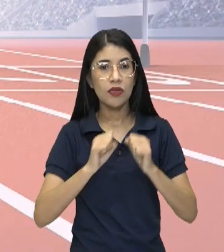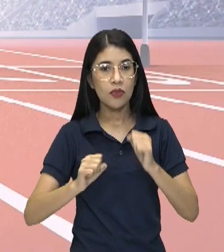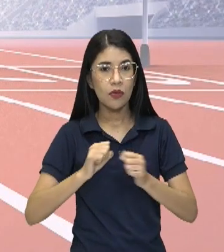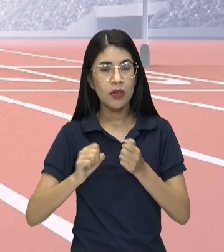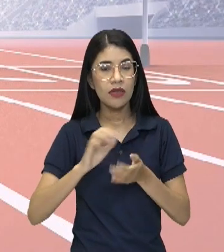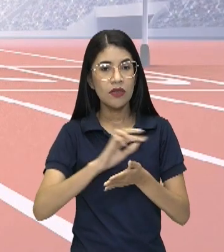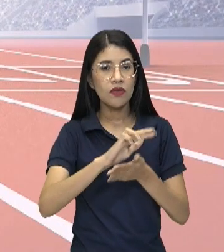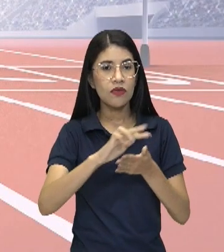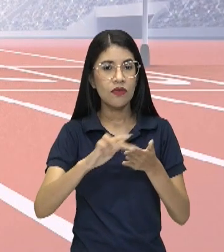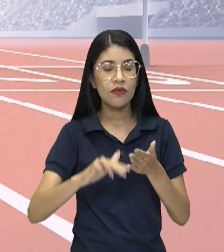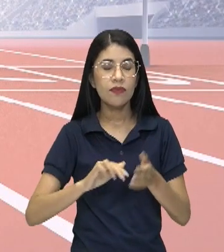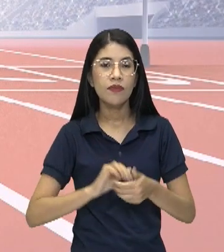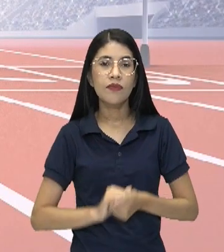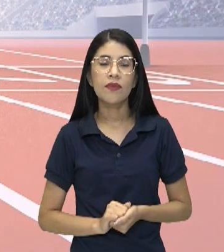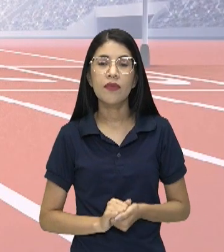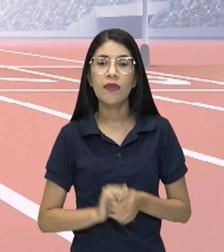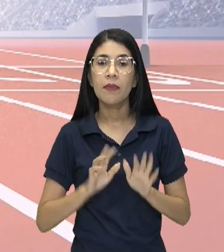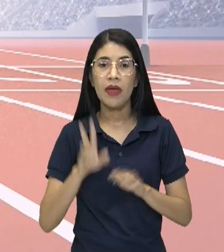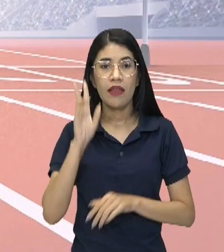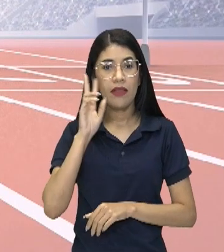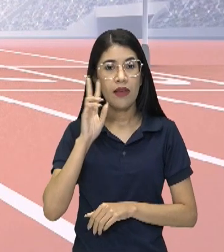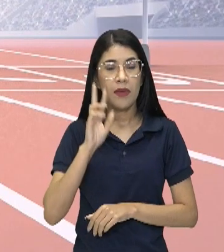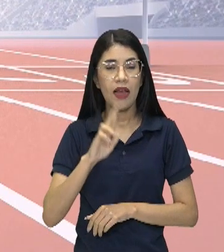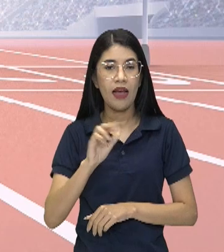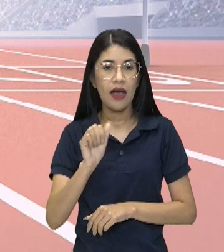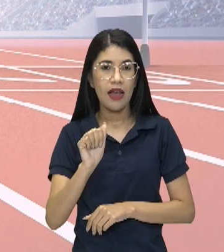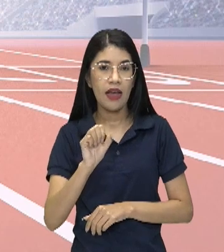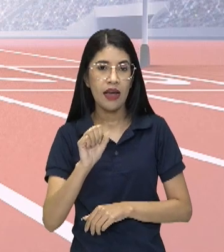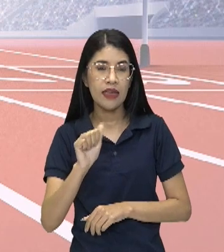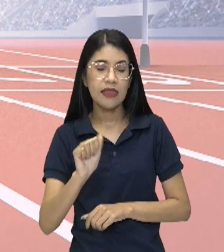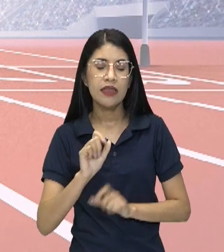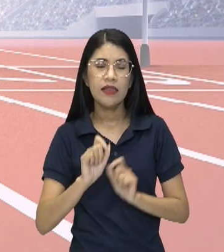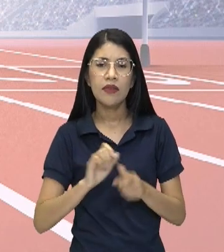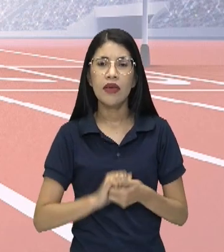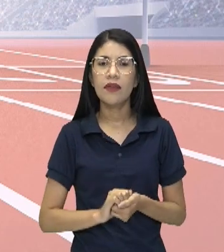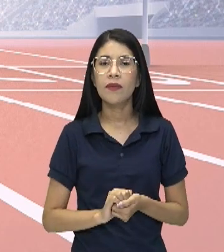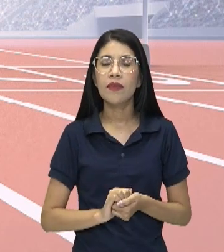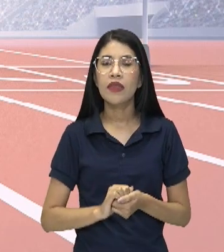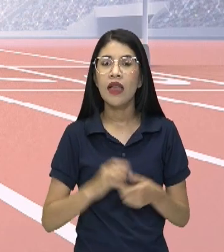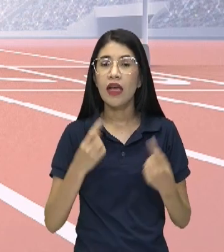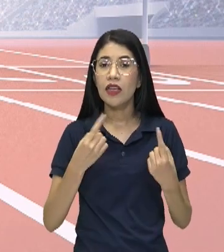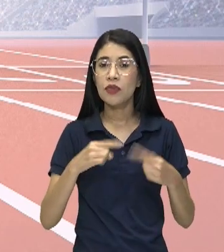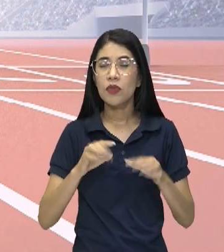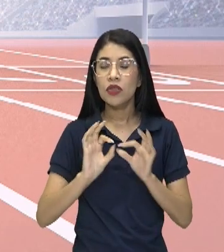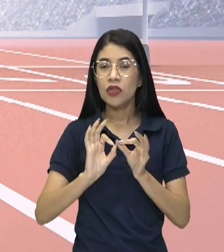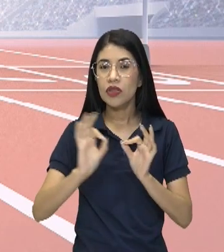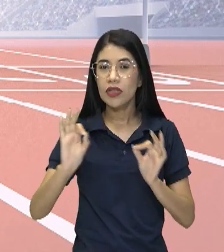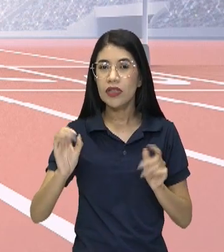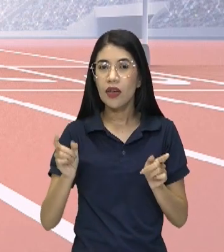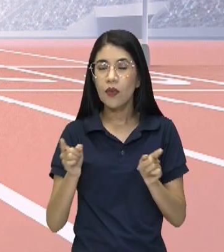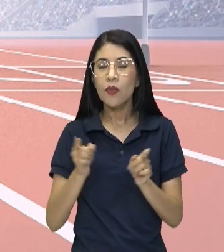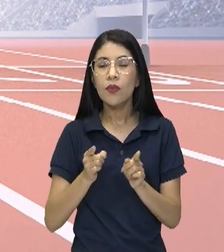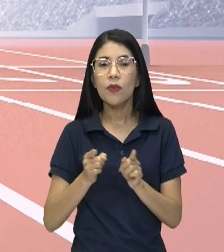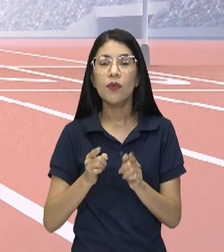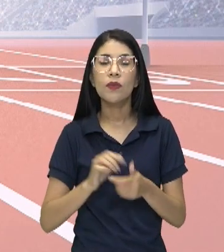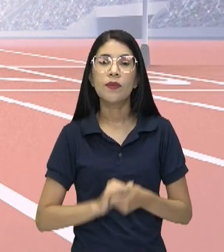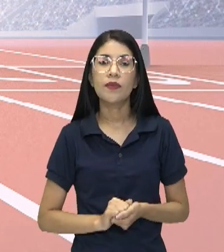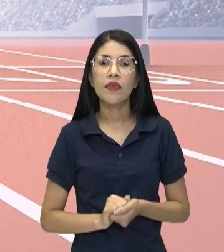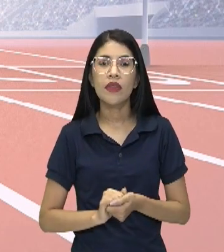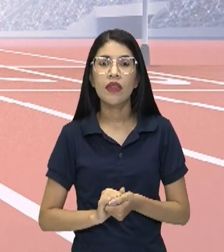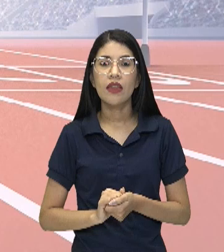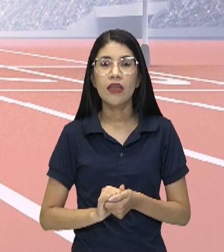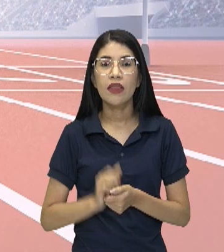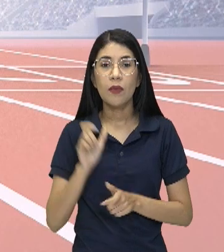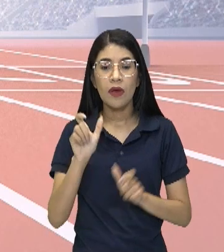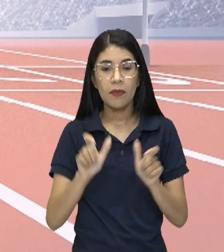corridas. Relembrem, as corridas rasas inicialmente, né? São aquelas disputadas em distâncias mais curtas, com os atletas competindo